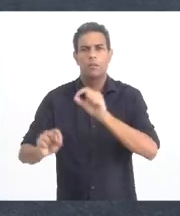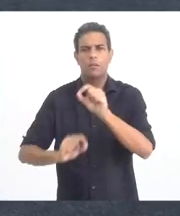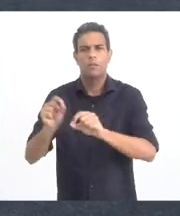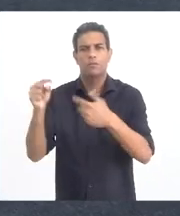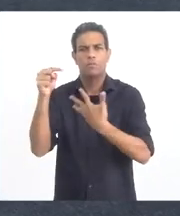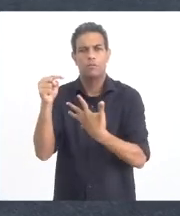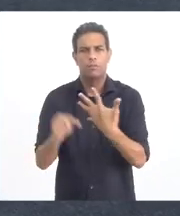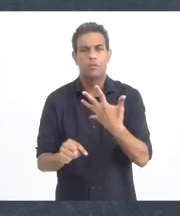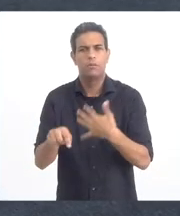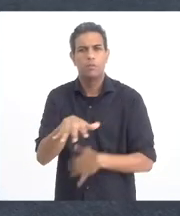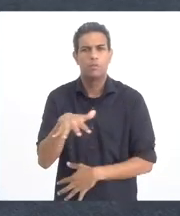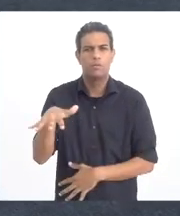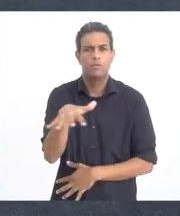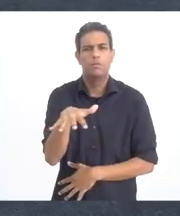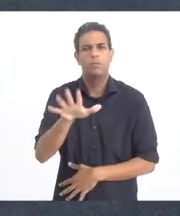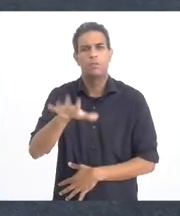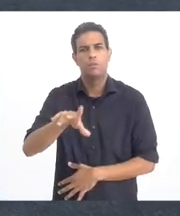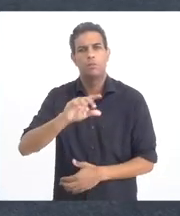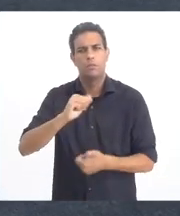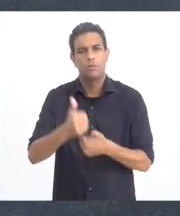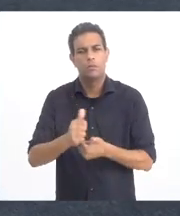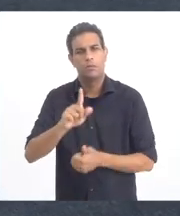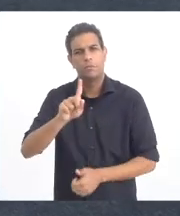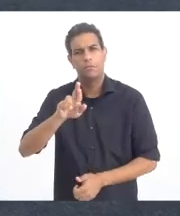auxílio moradia, que está sendo substituído pela GRAM.